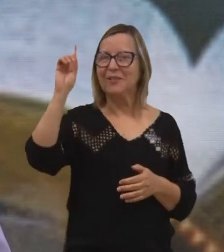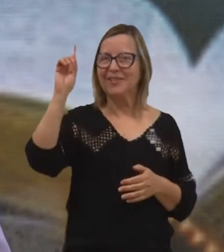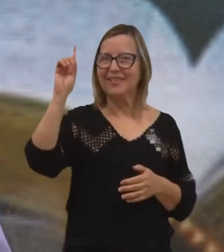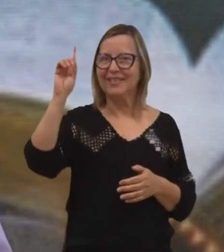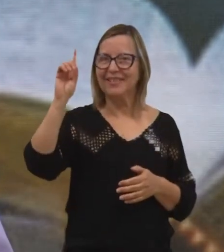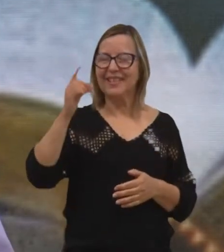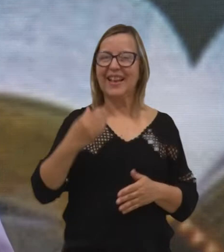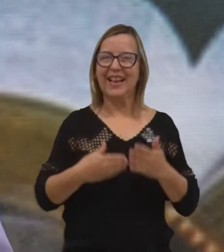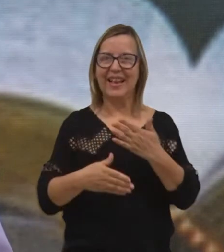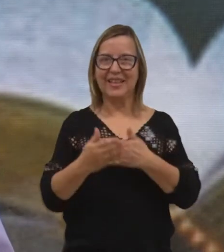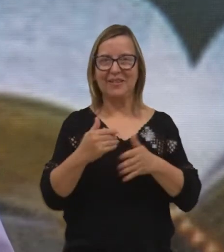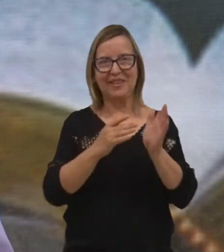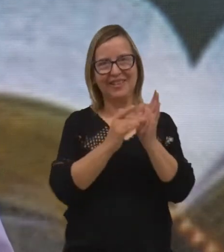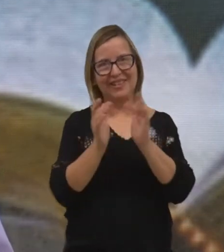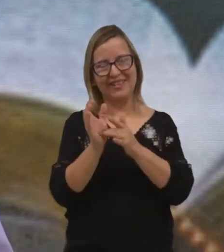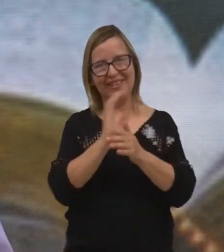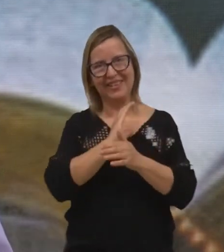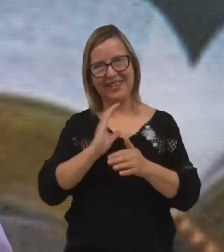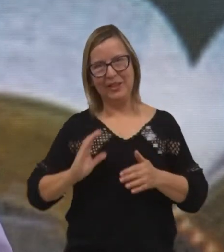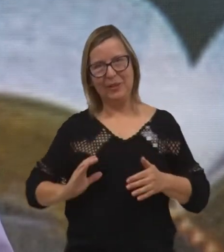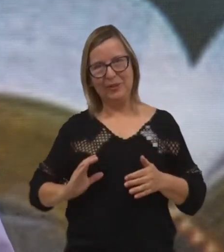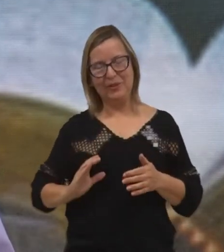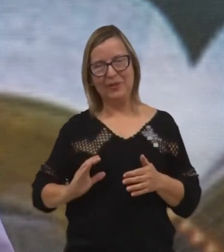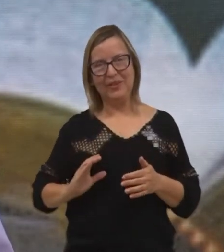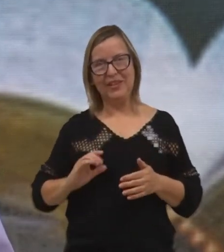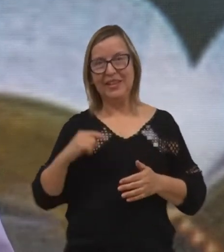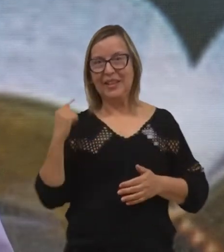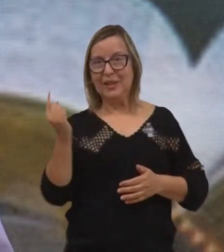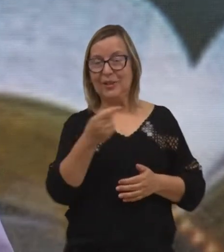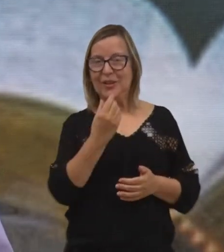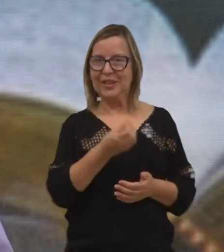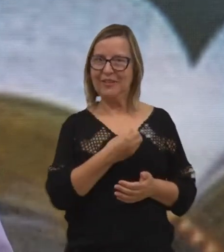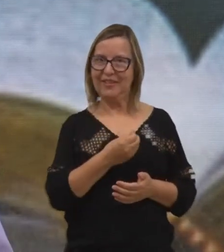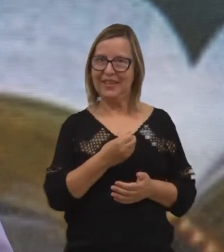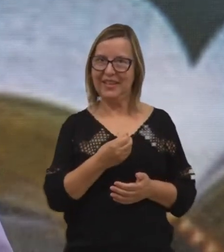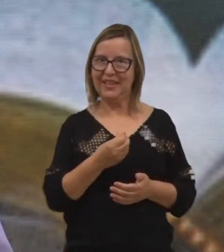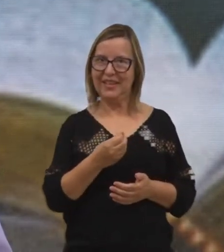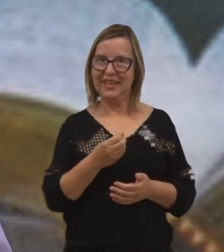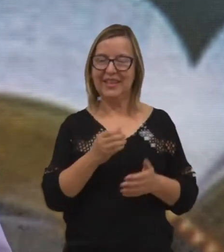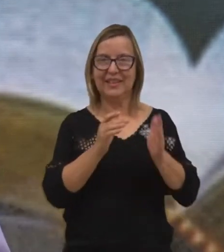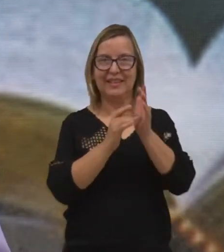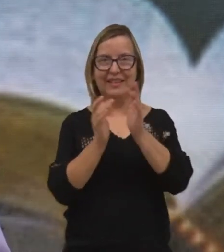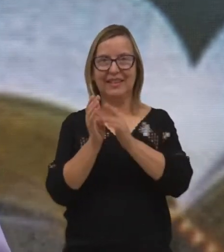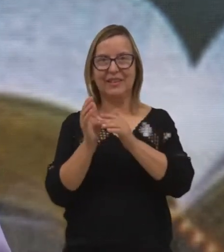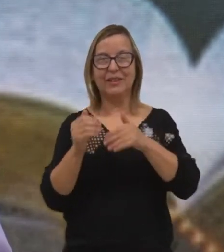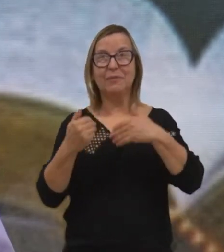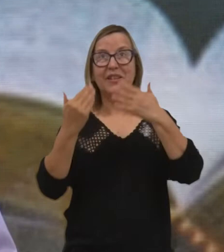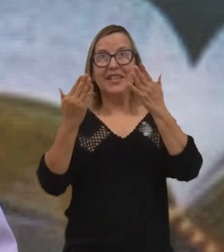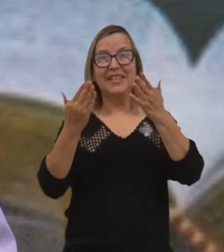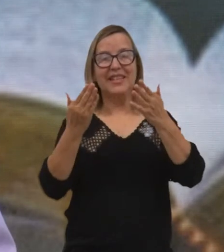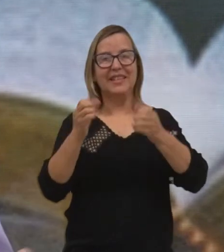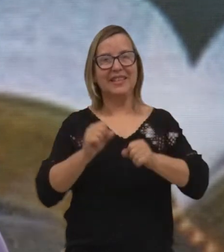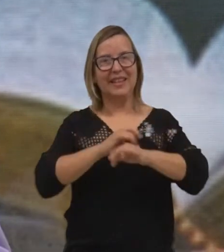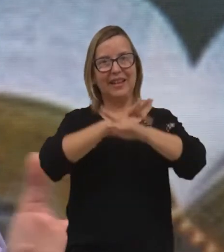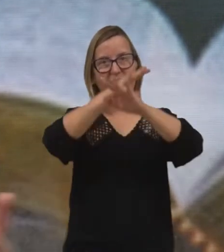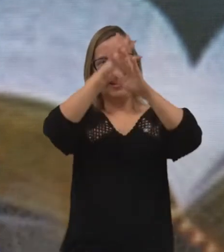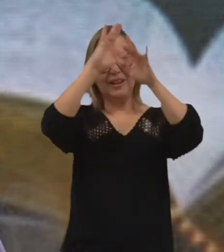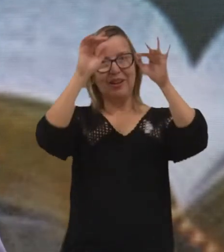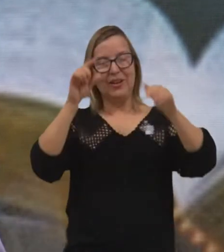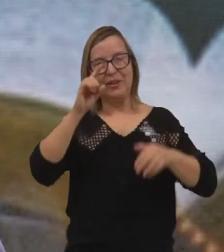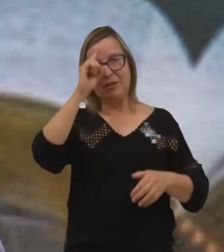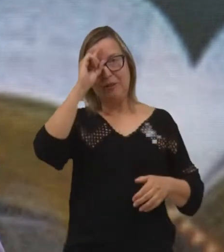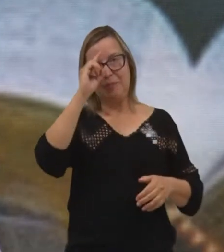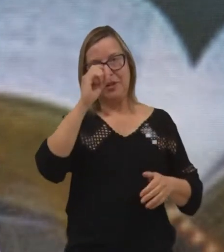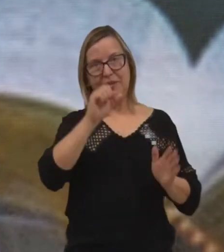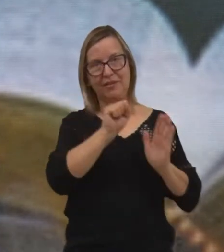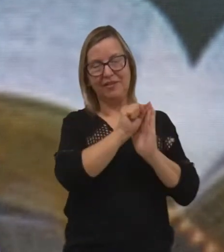por meio de Jesus Cristo, que é a nossa vida, a quem pertence a glória e o domínio pelos séculos dos séculos. Amém. Né? Isso